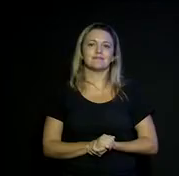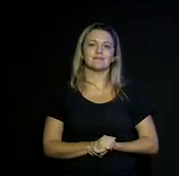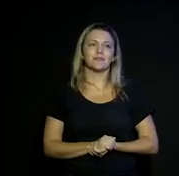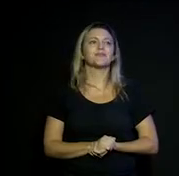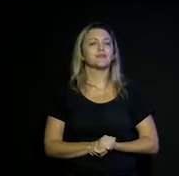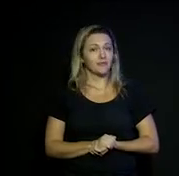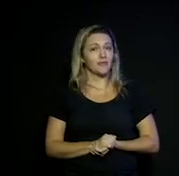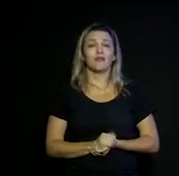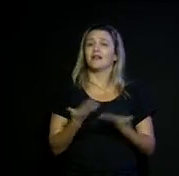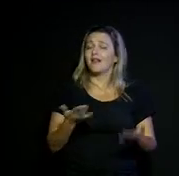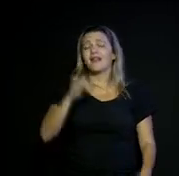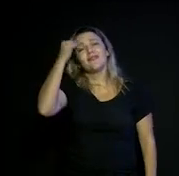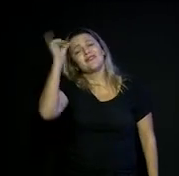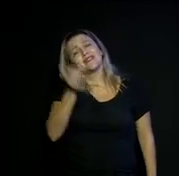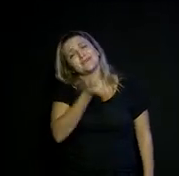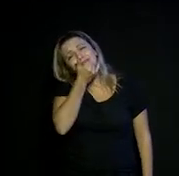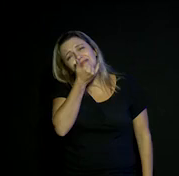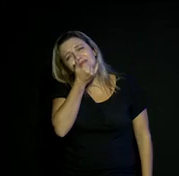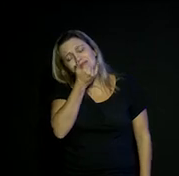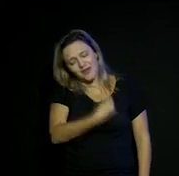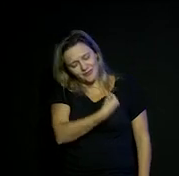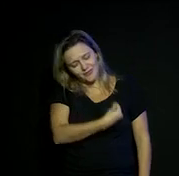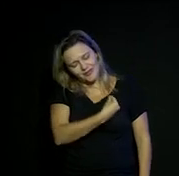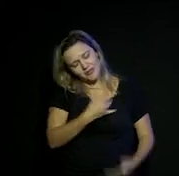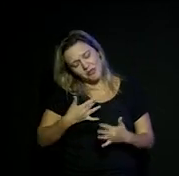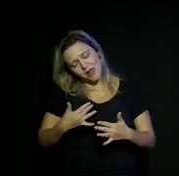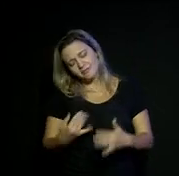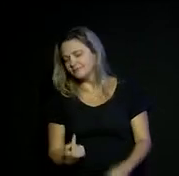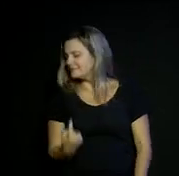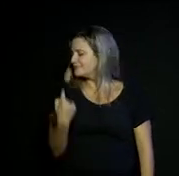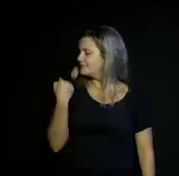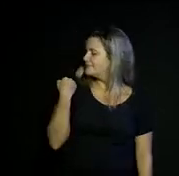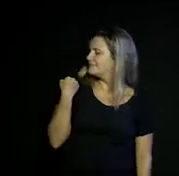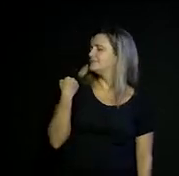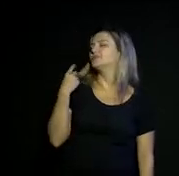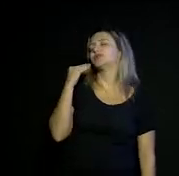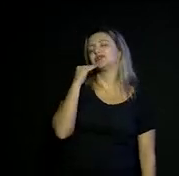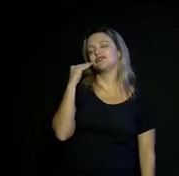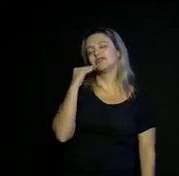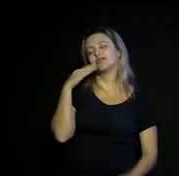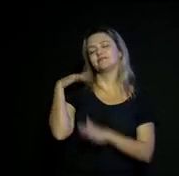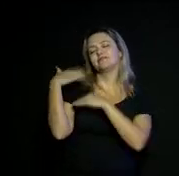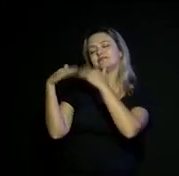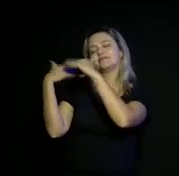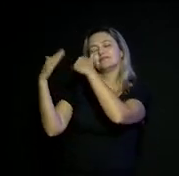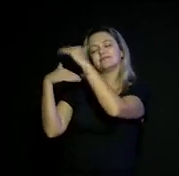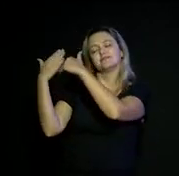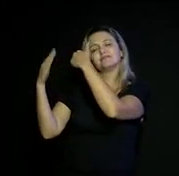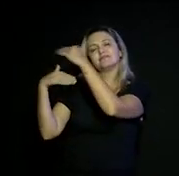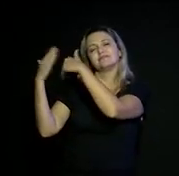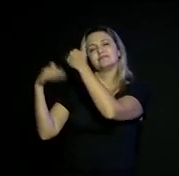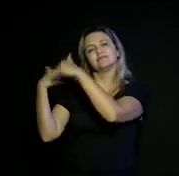risco de no final da vida olhar para trás e perceber que talvez as pessoas tivessem crescido mais se você não